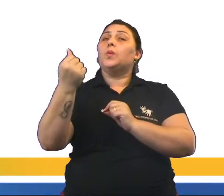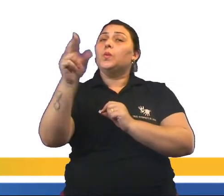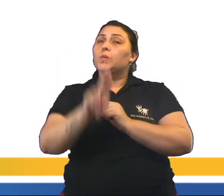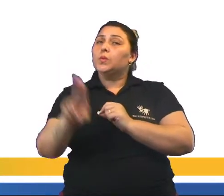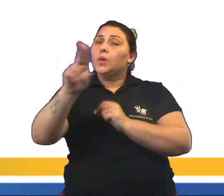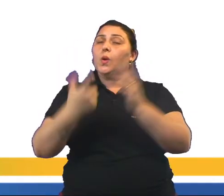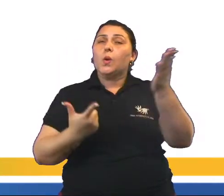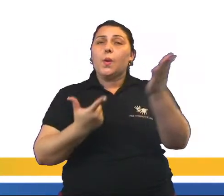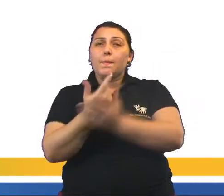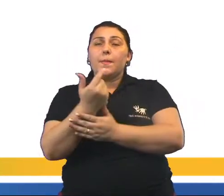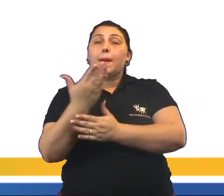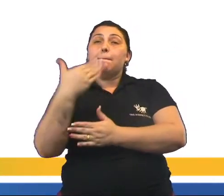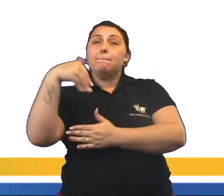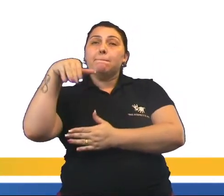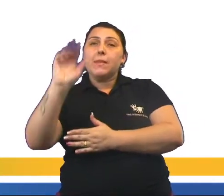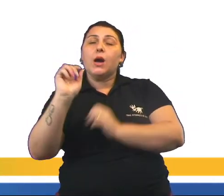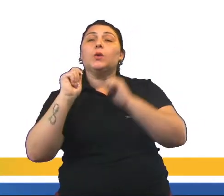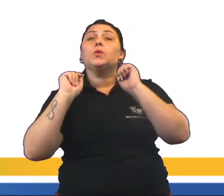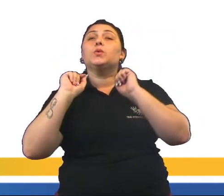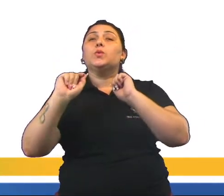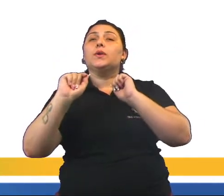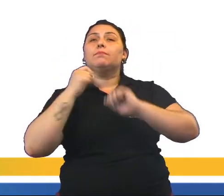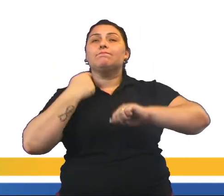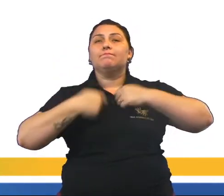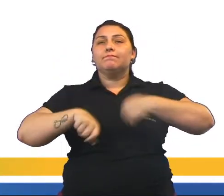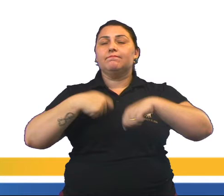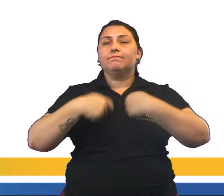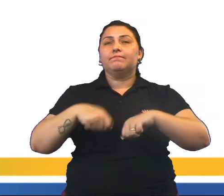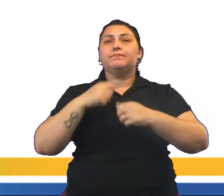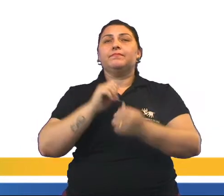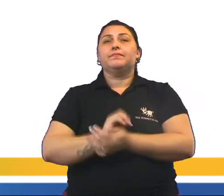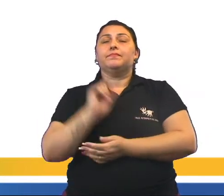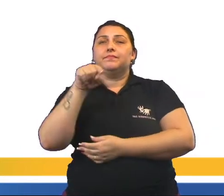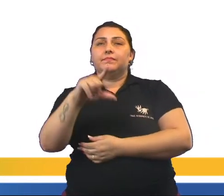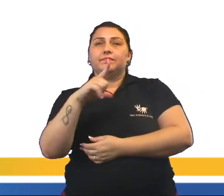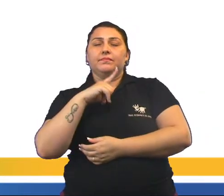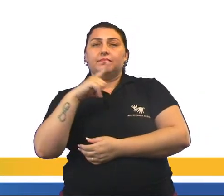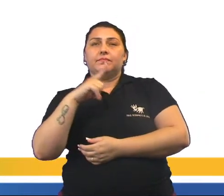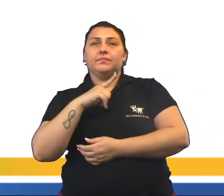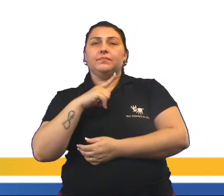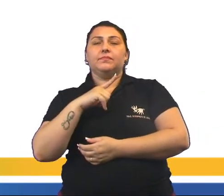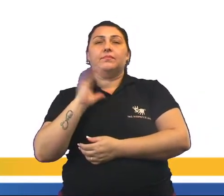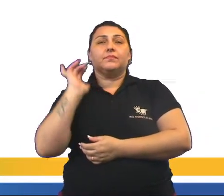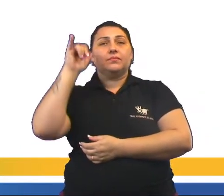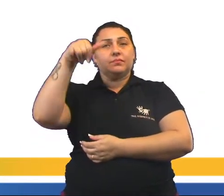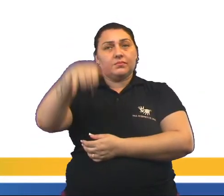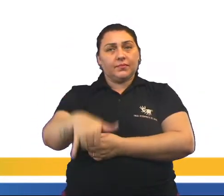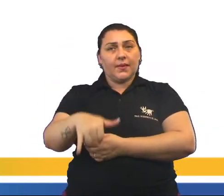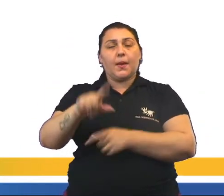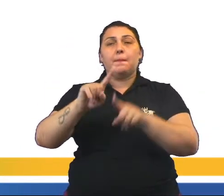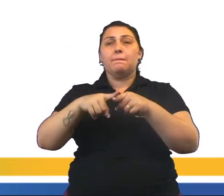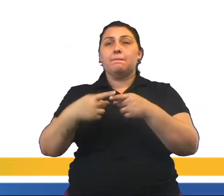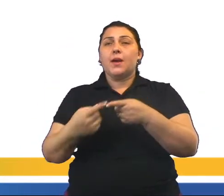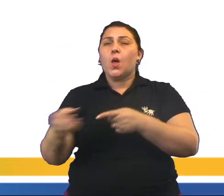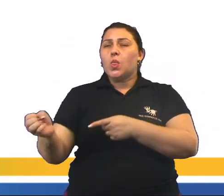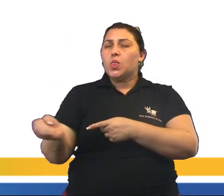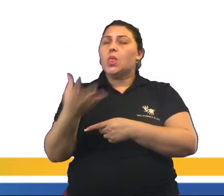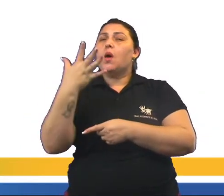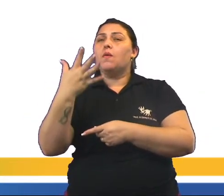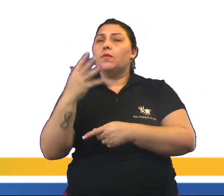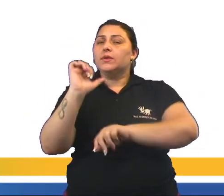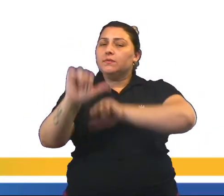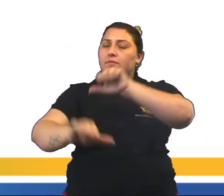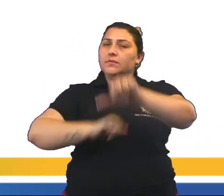É comprar além do que se precisa, né? Você tem aí um aparelho telefônico que ainda funciona, mas surgiu um lançamento